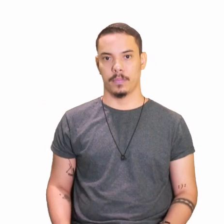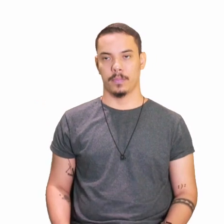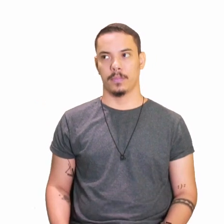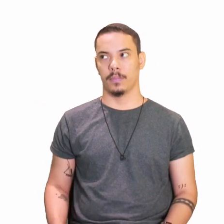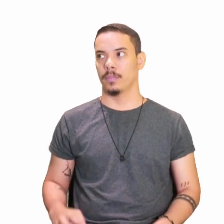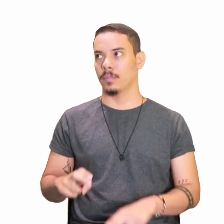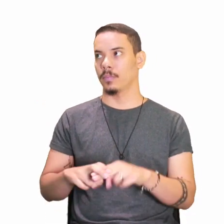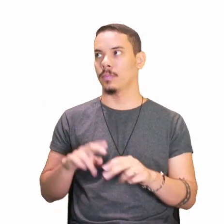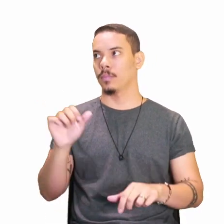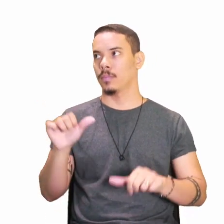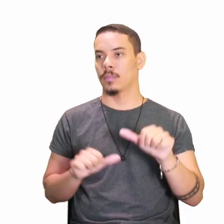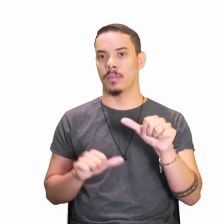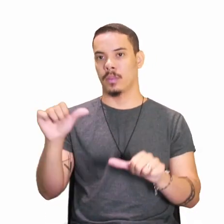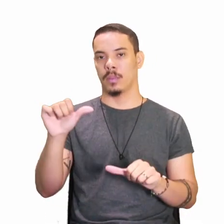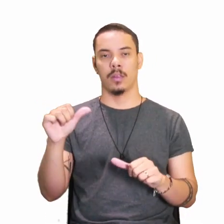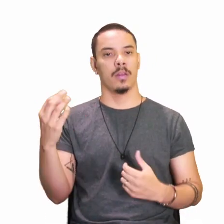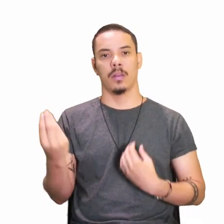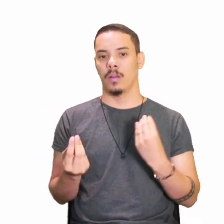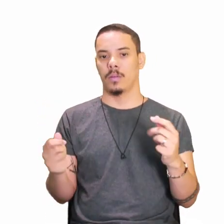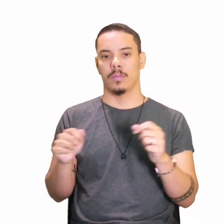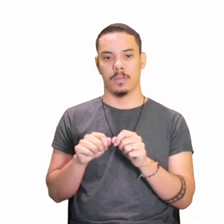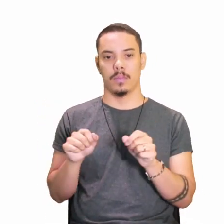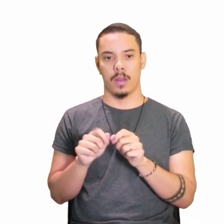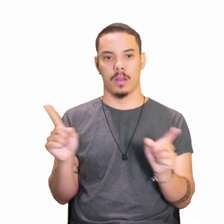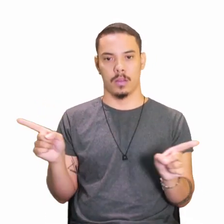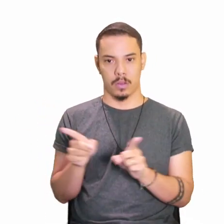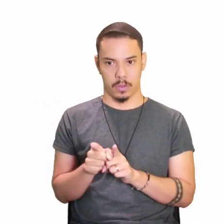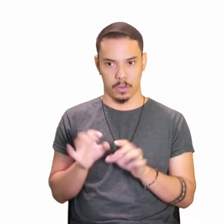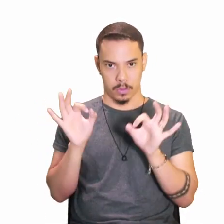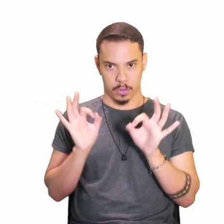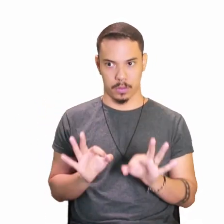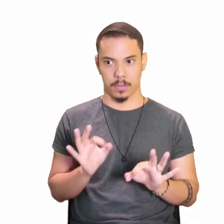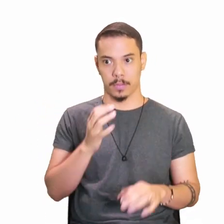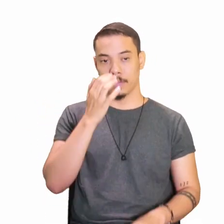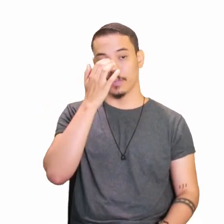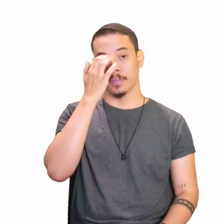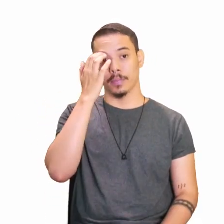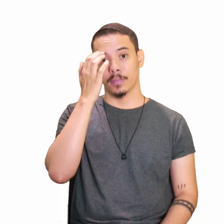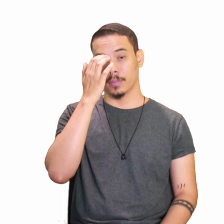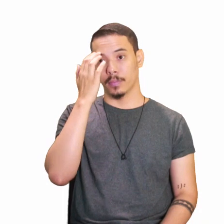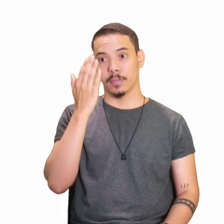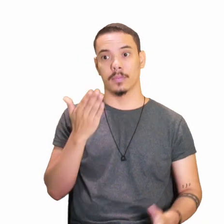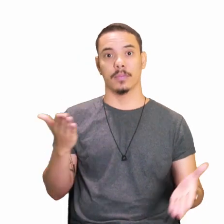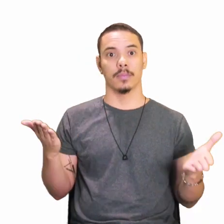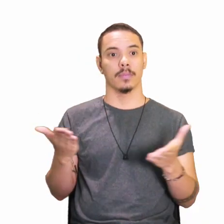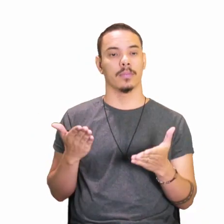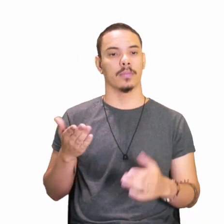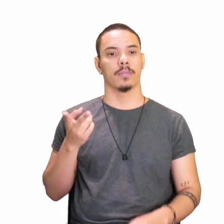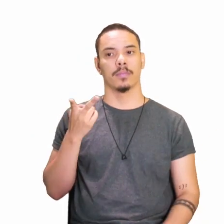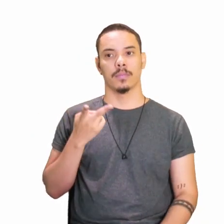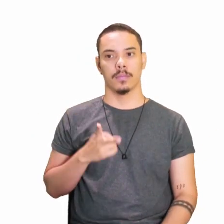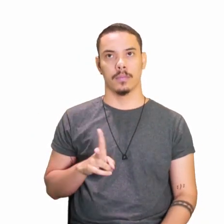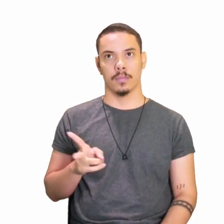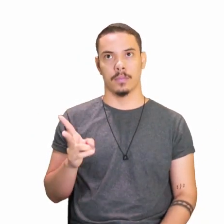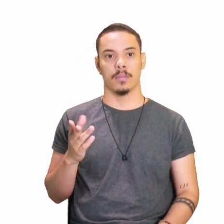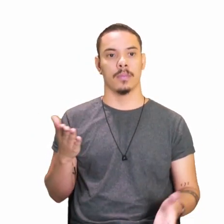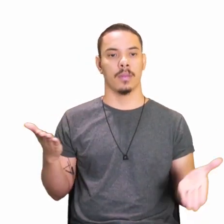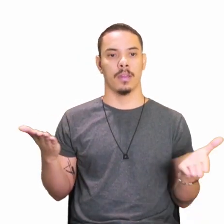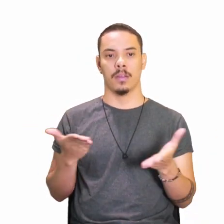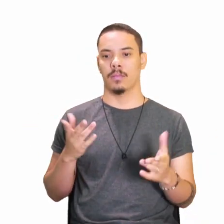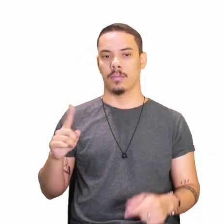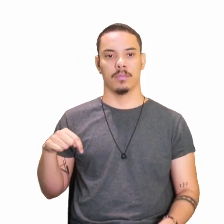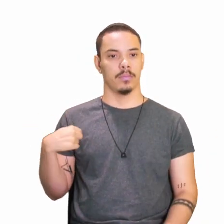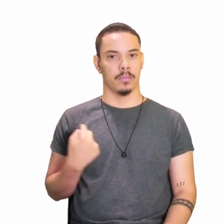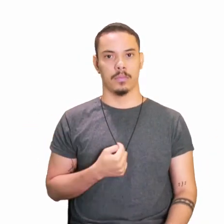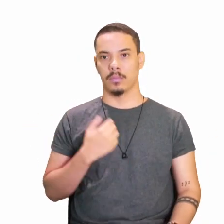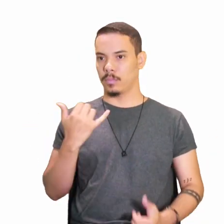irregular aquela forma mais curtinha Beleza então amadinho vamos direto porque aqui a